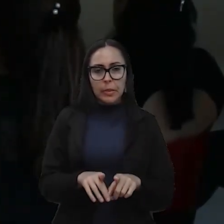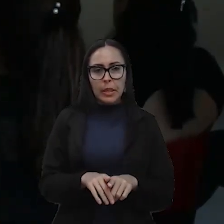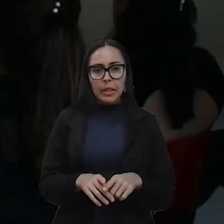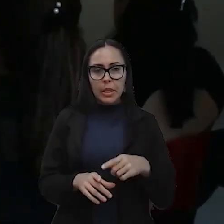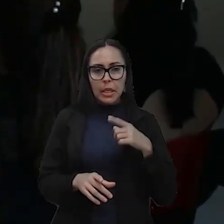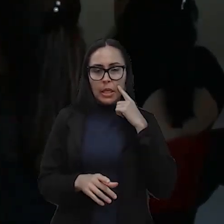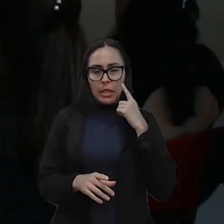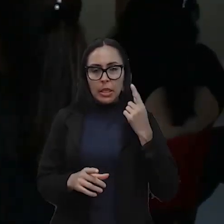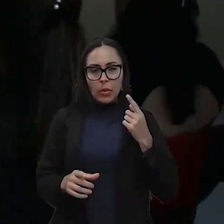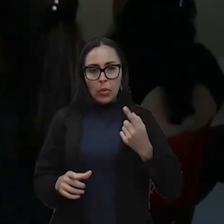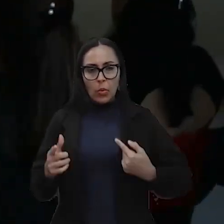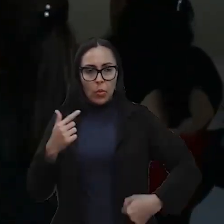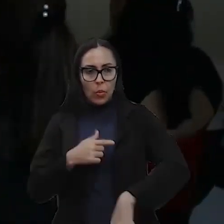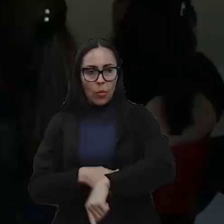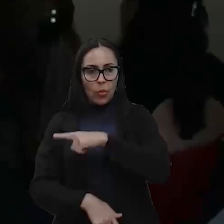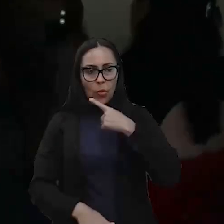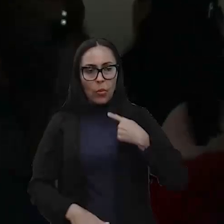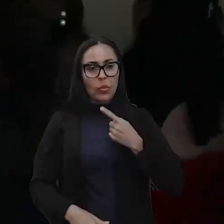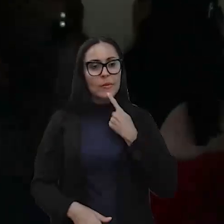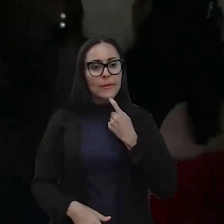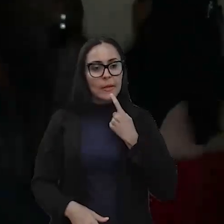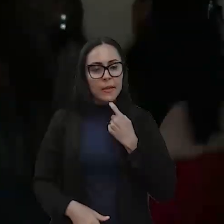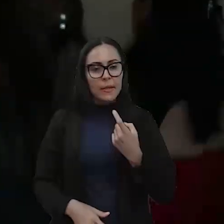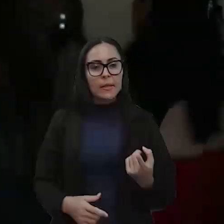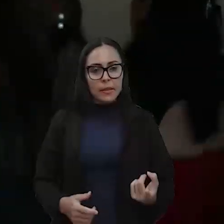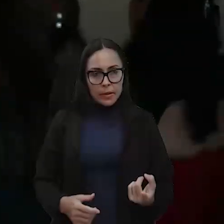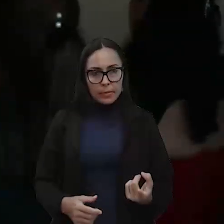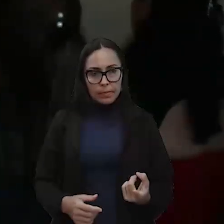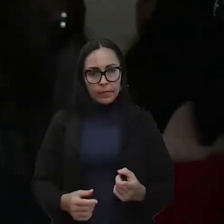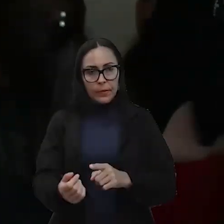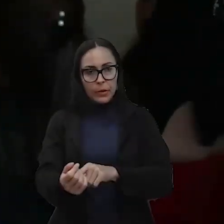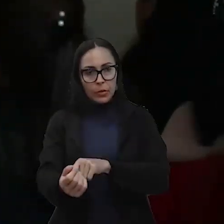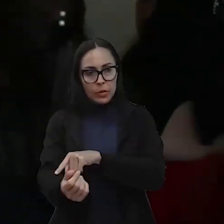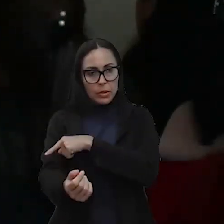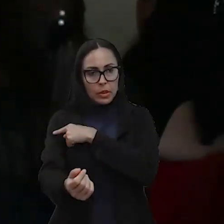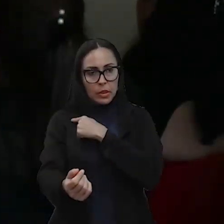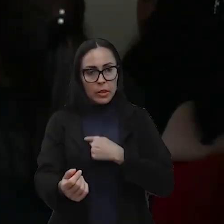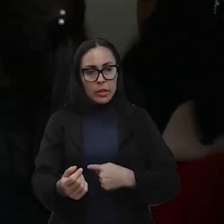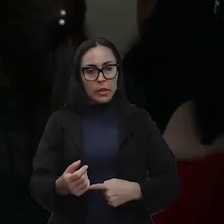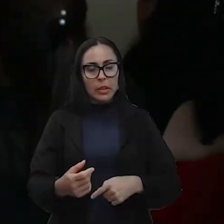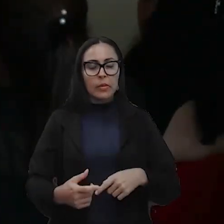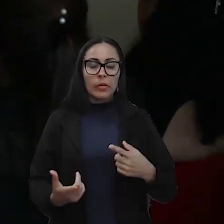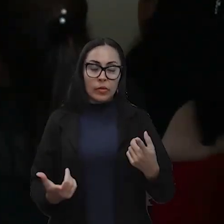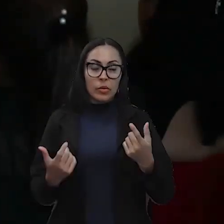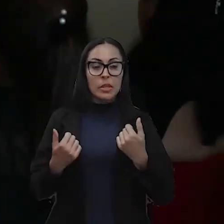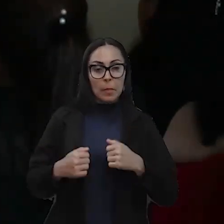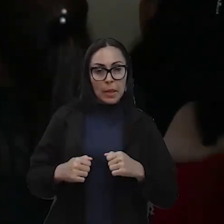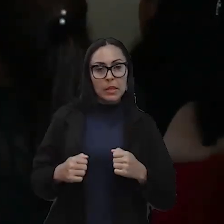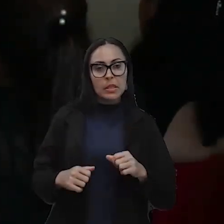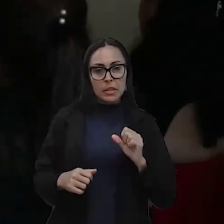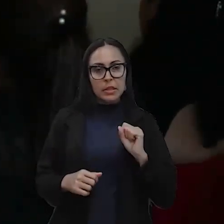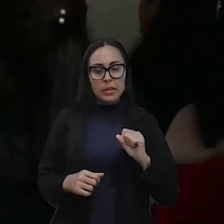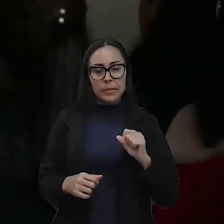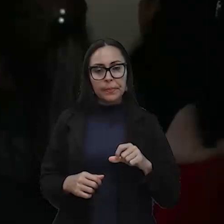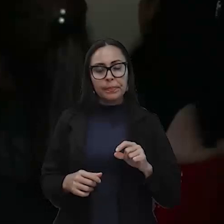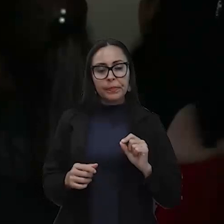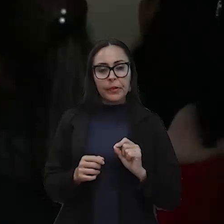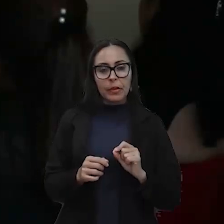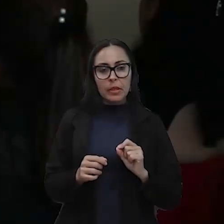certo? Então, 2 ou mais sintomas desse aí é um sinal de alerta de que realmente você precisa fazer um rastreio